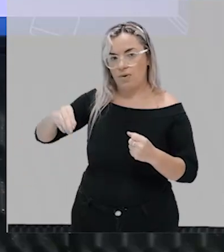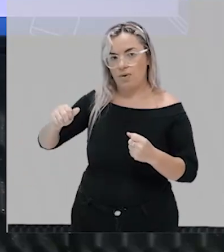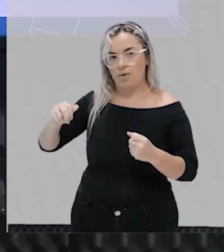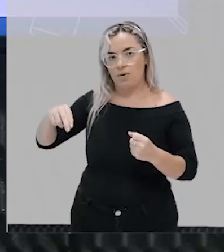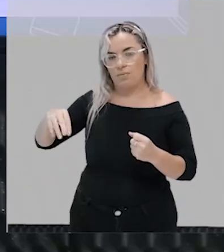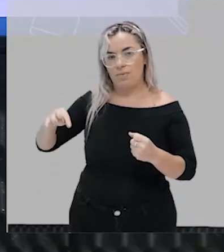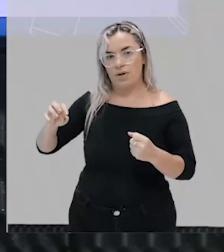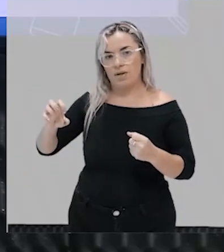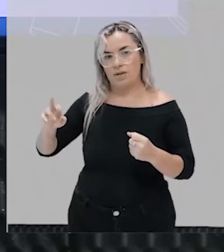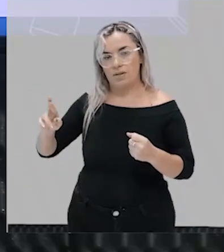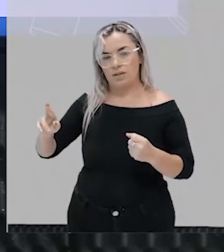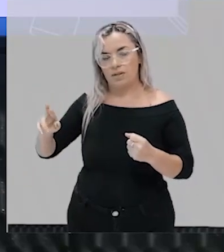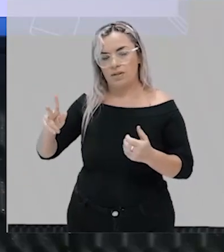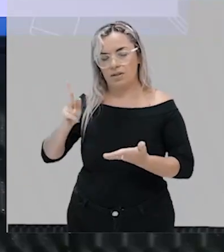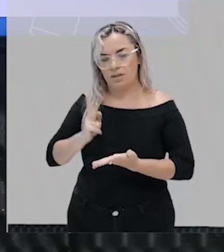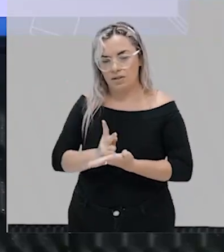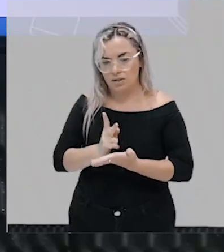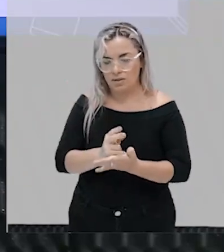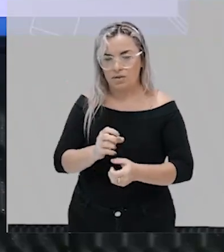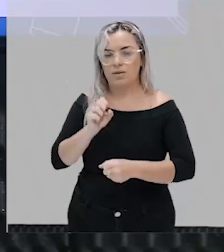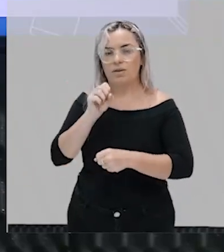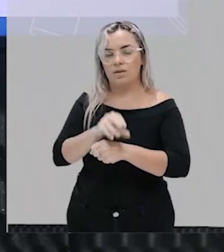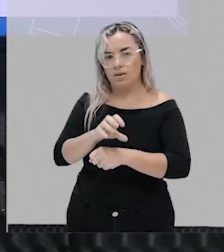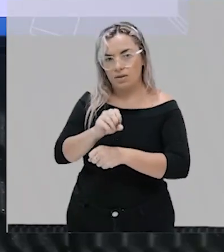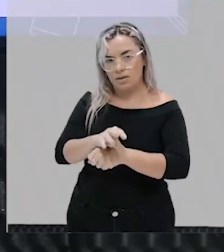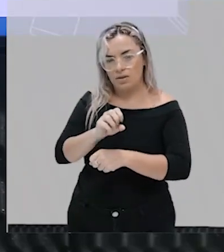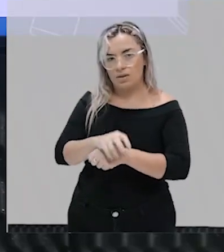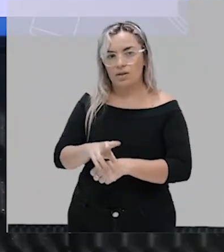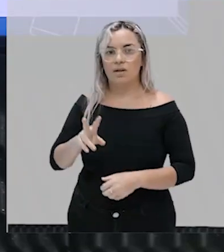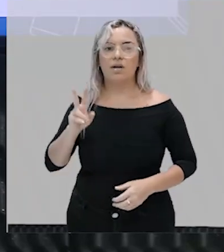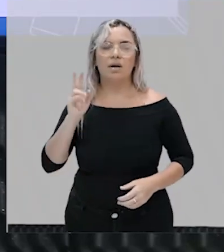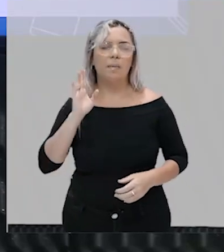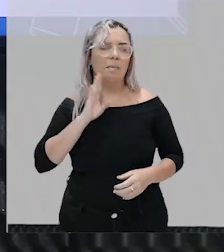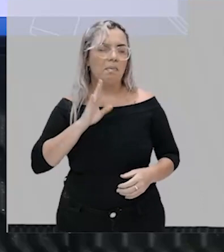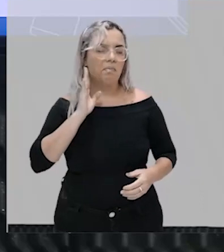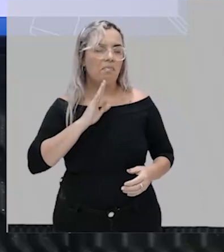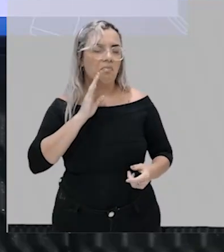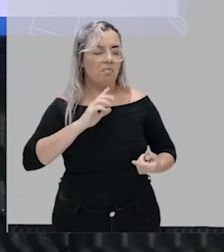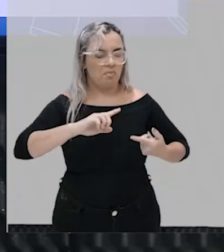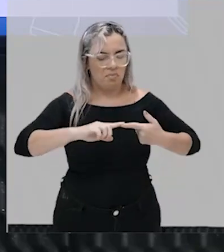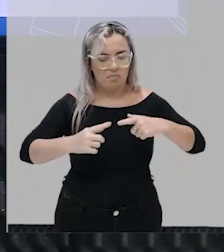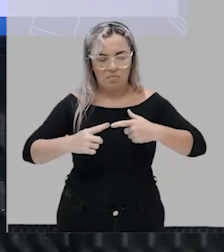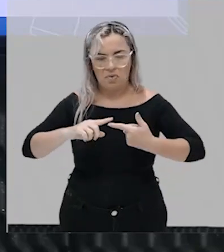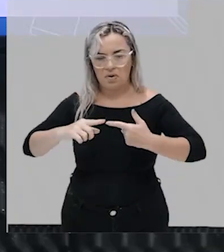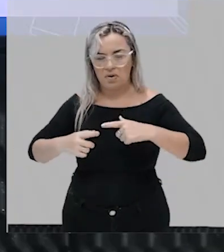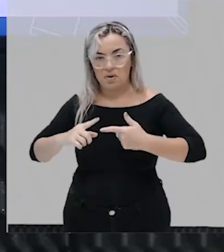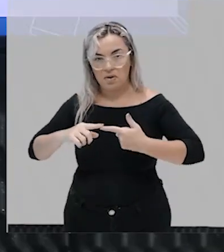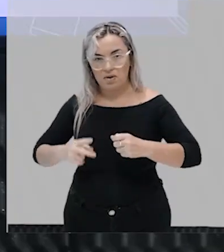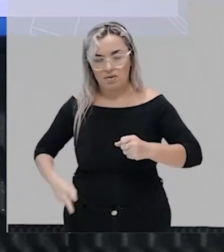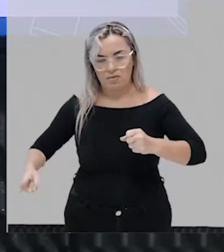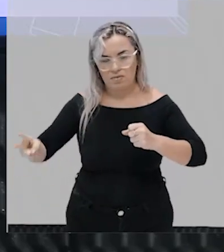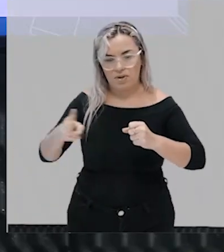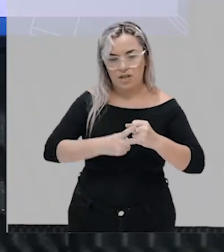é uma dica bem legal de concordância, porque verbos terminados em ter, eles terão